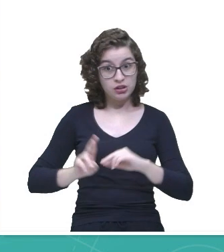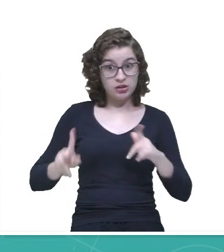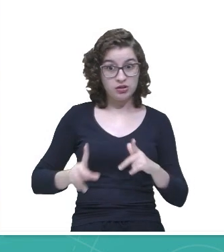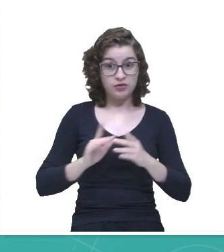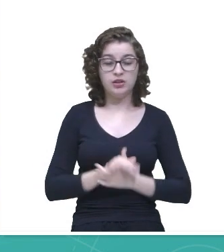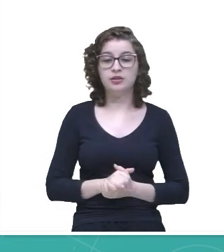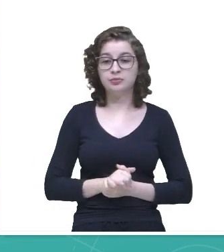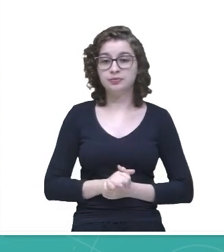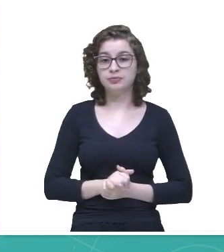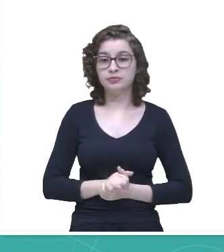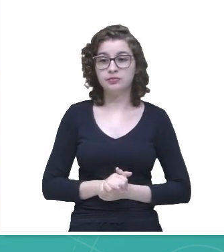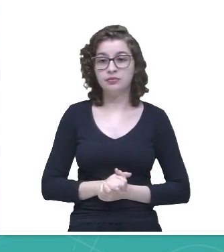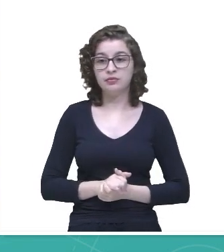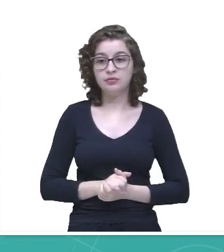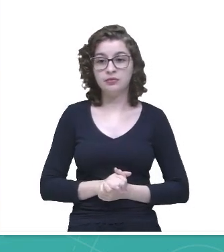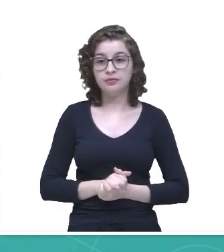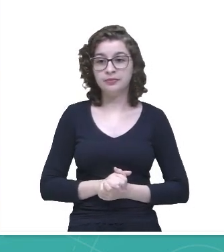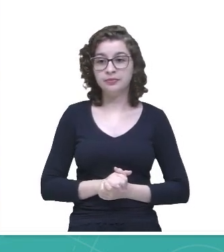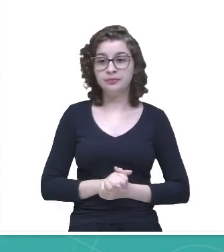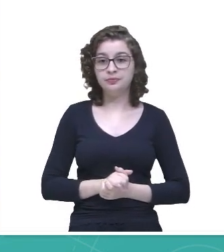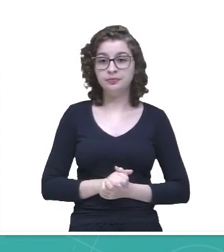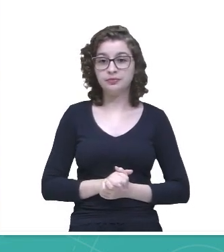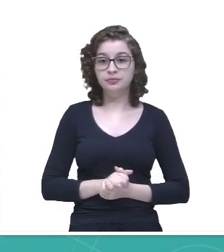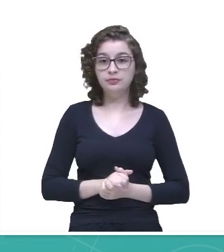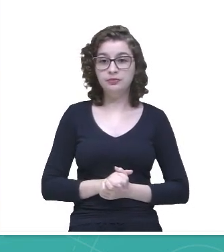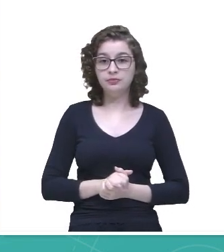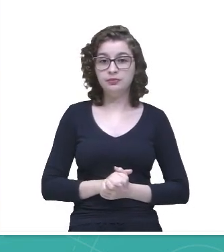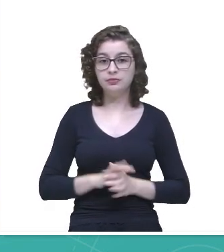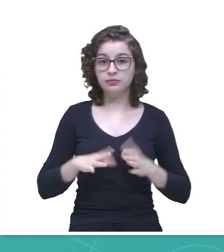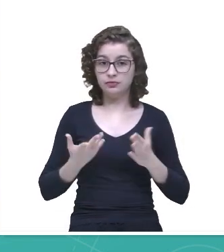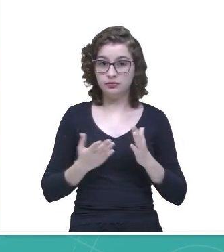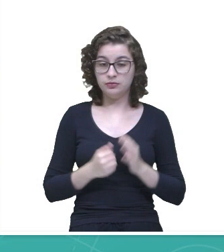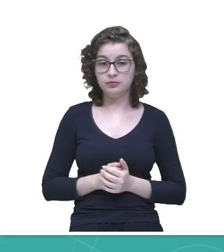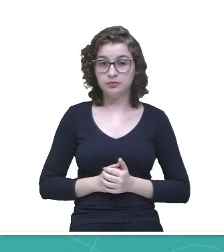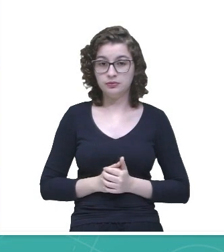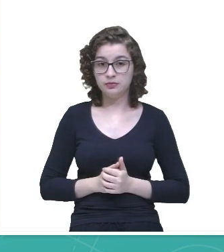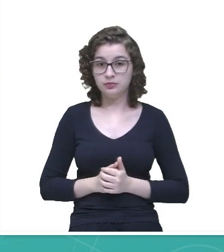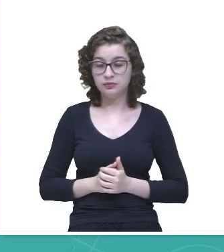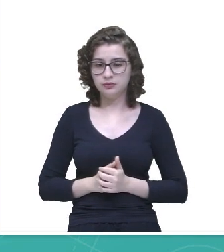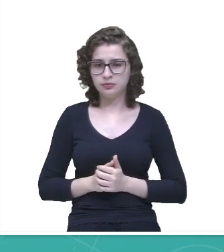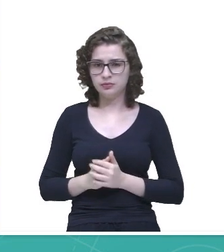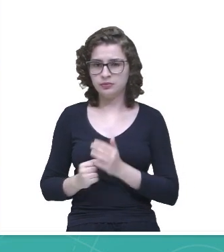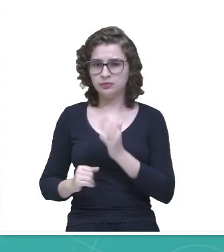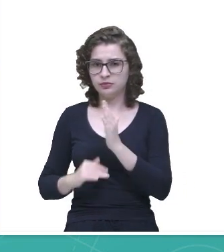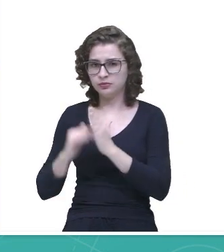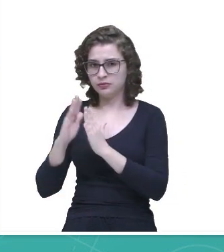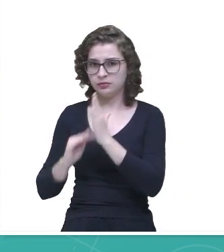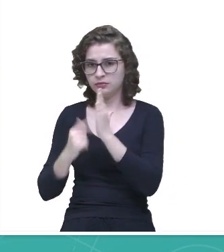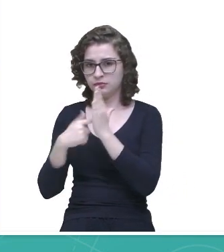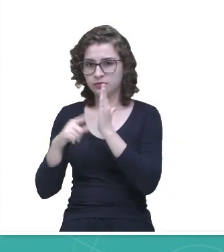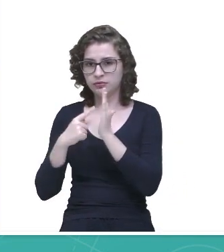movimentos? Tá? Então, diz o seguinte: o impressionismo vem trabalhar a